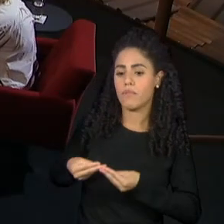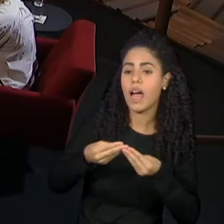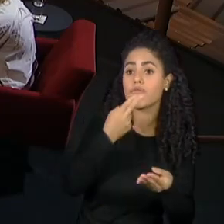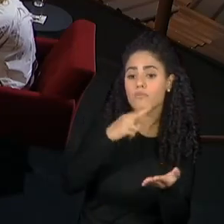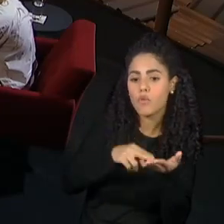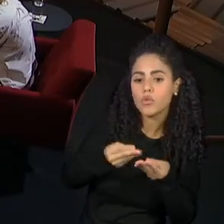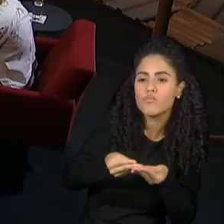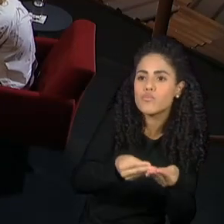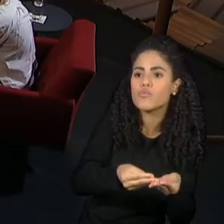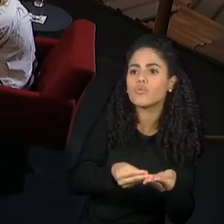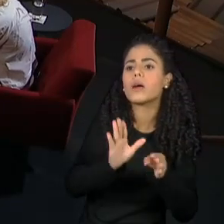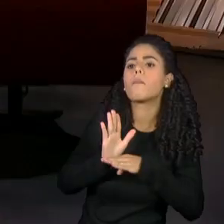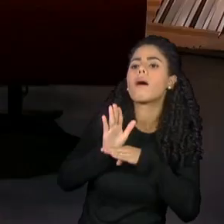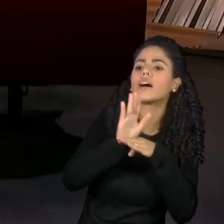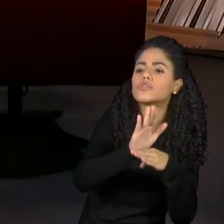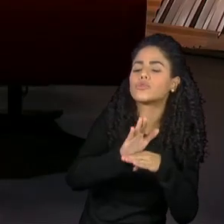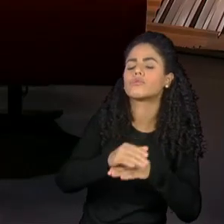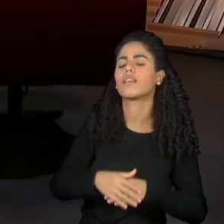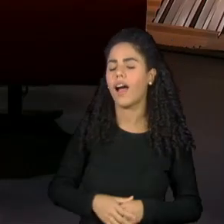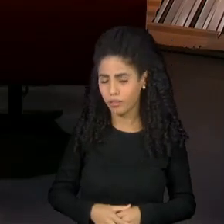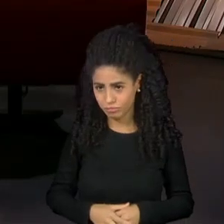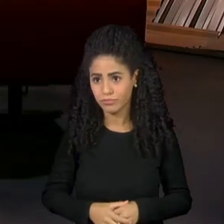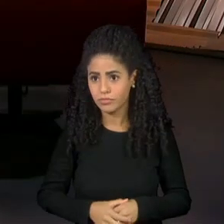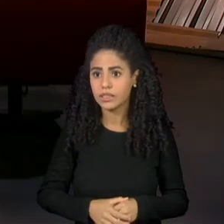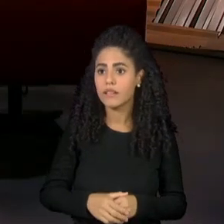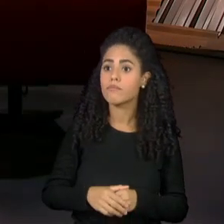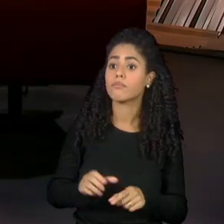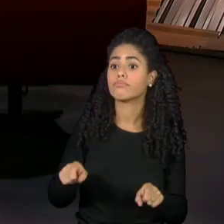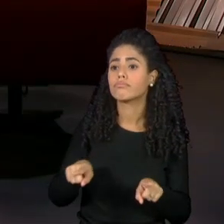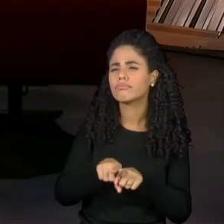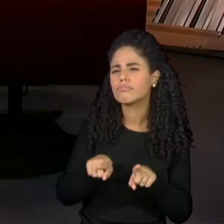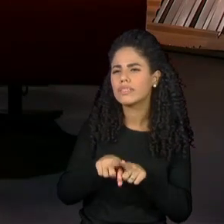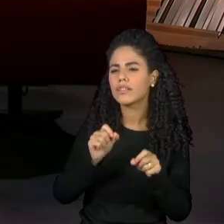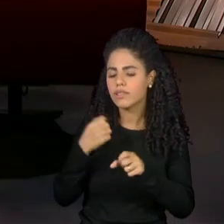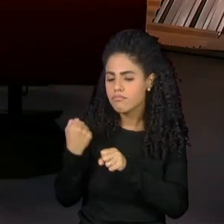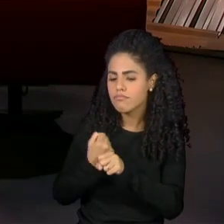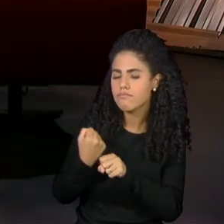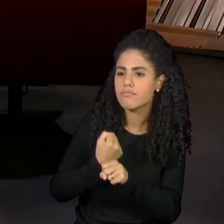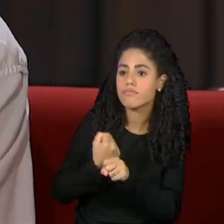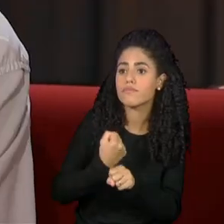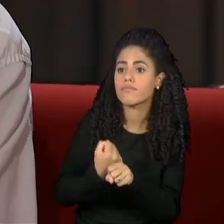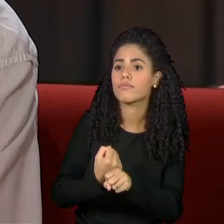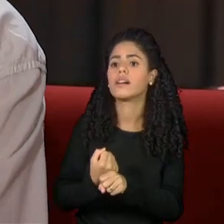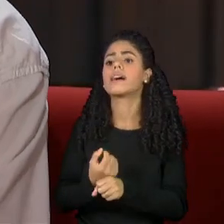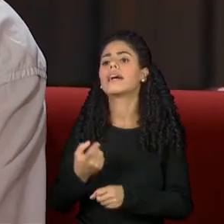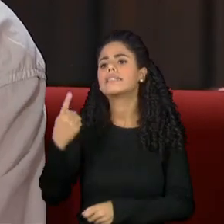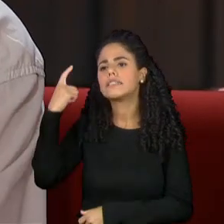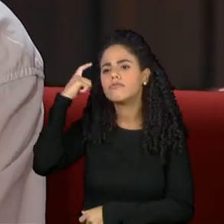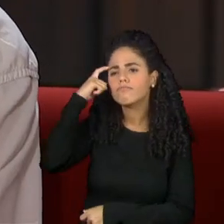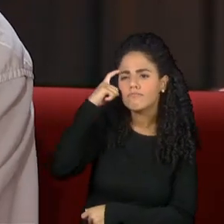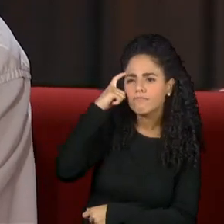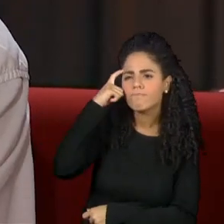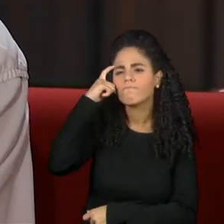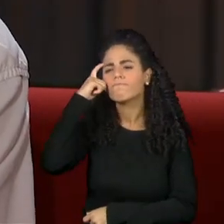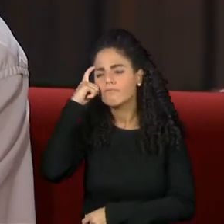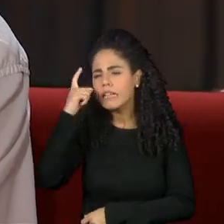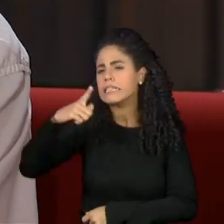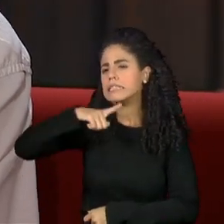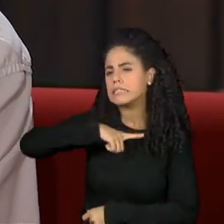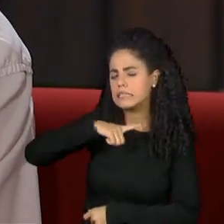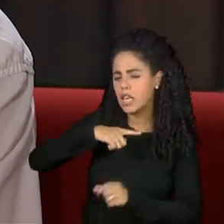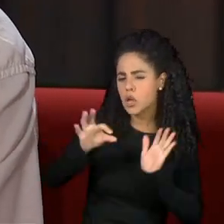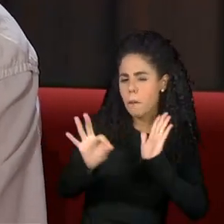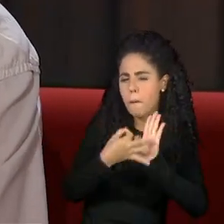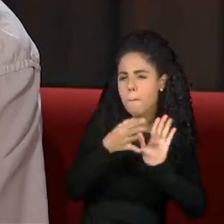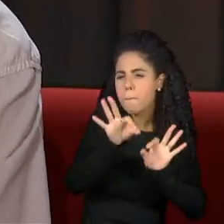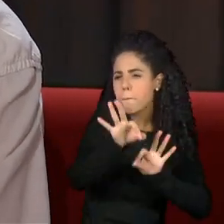mas eu acho que que tem que ter assim tem que fazer parte tem que ter que construir isso tu ainda tem muito por escola pública mas acho